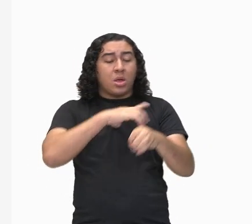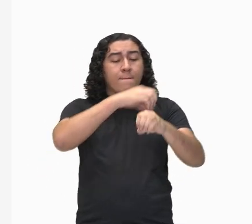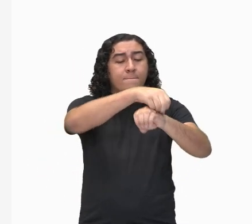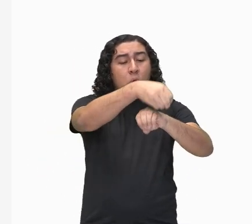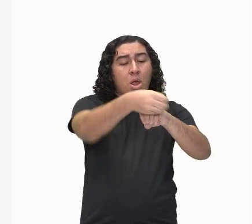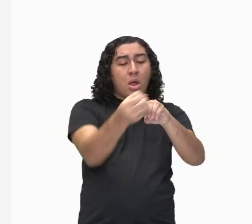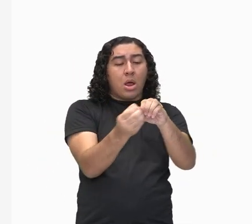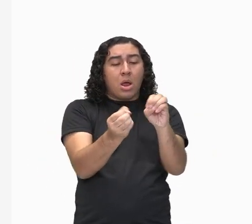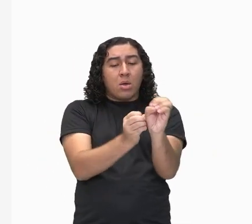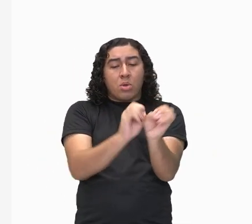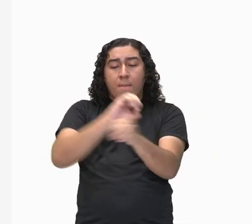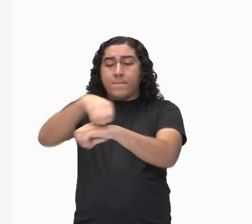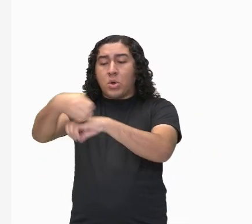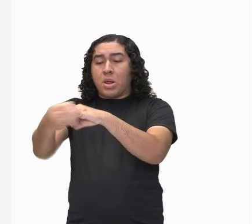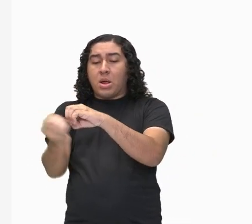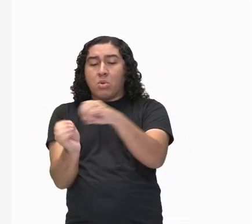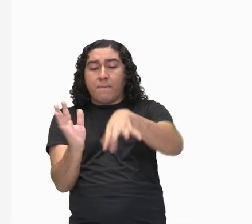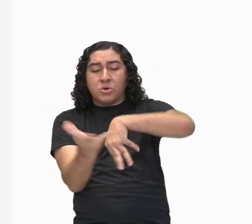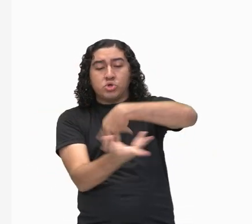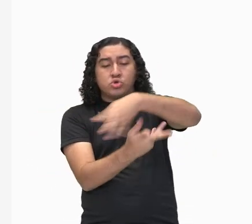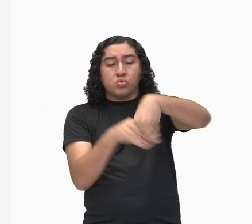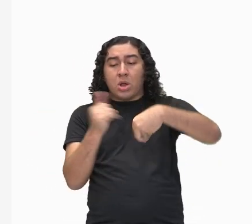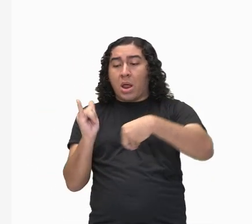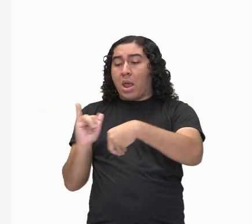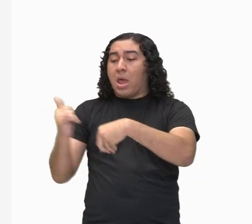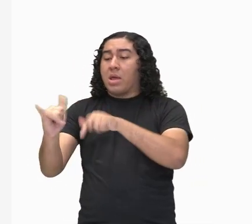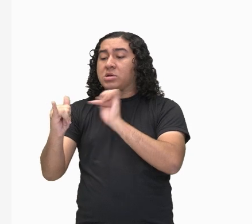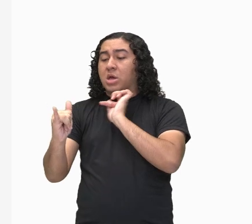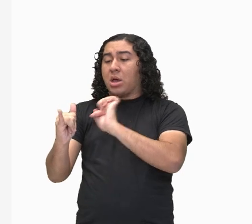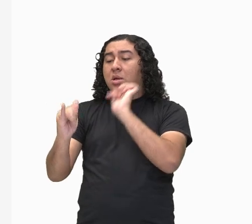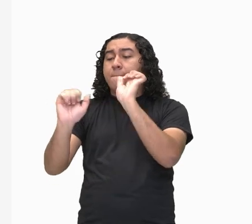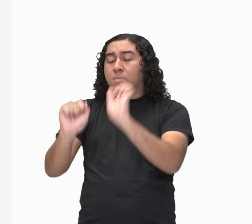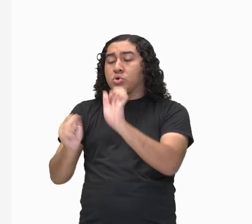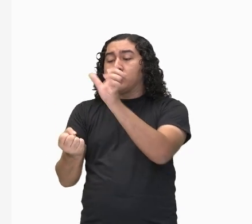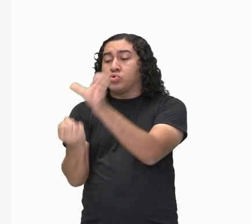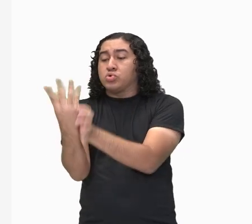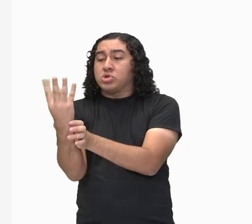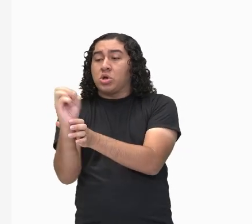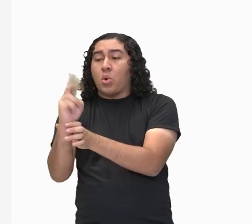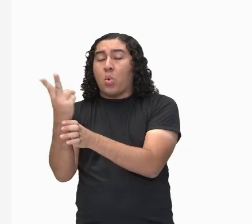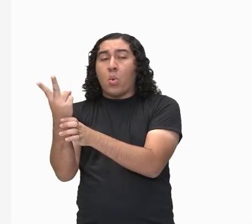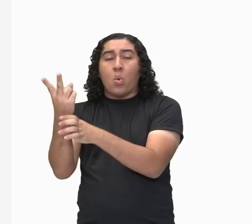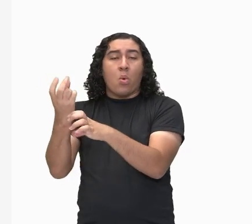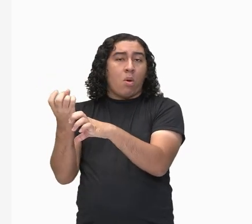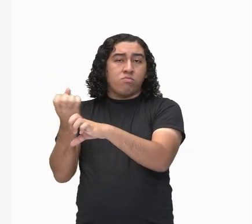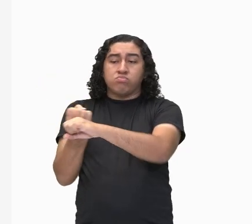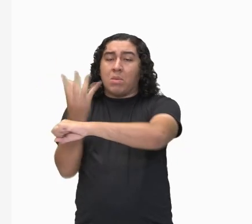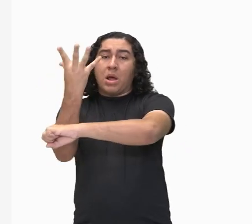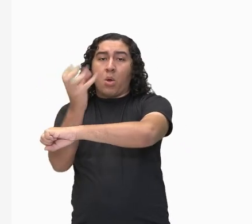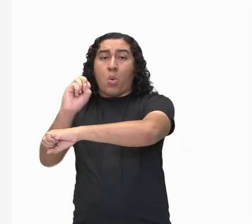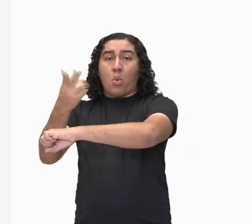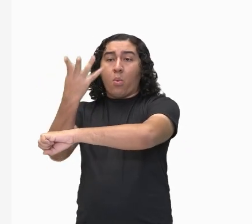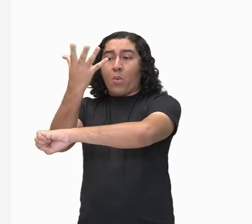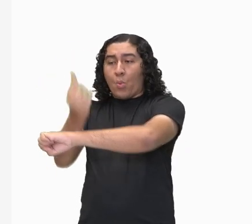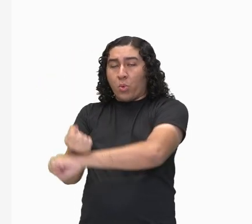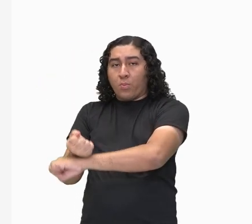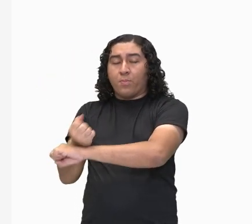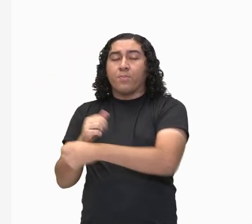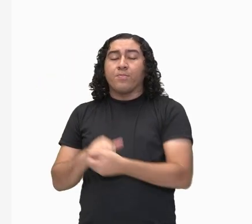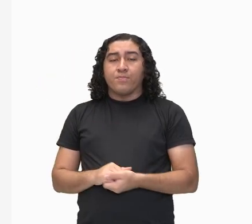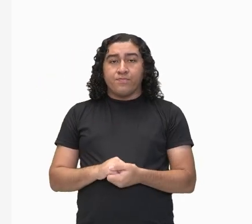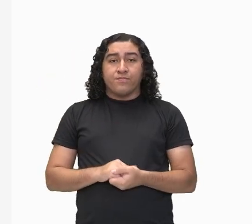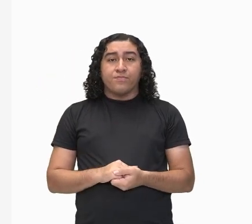moléculas, aquela energia ela pode ser consumida ou ela pode ser liberada. Tá? Então, as reações químicas